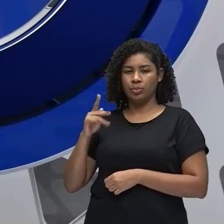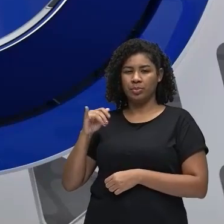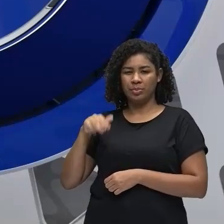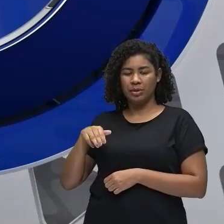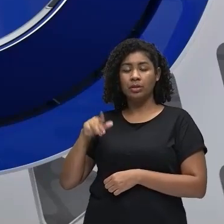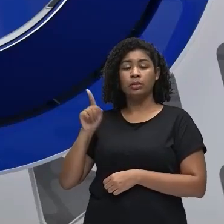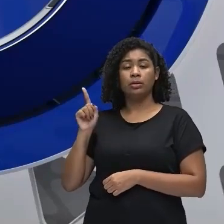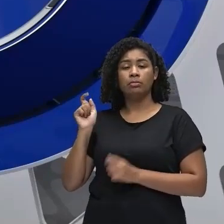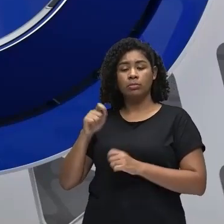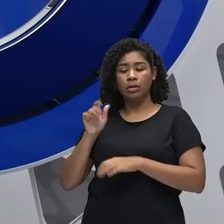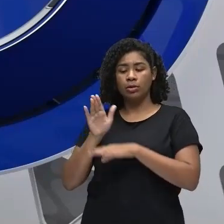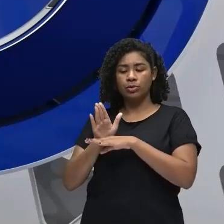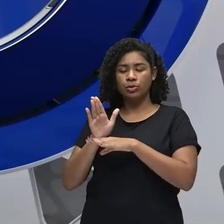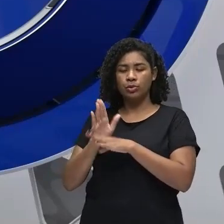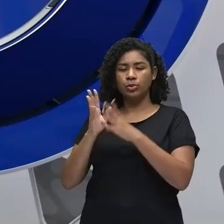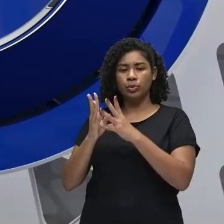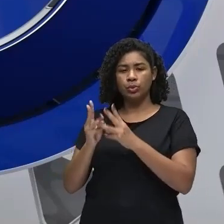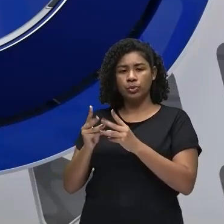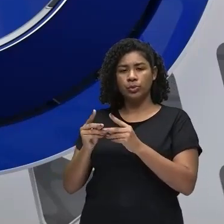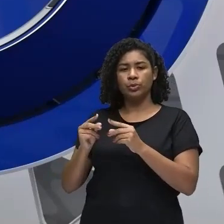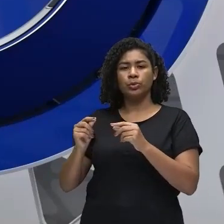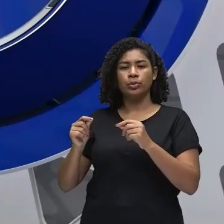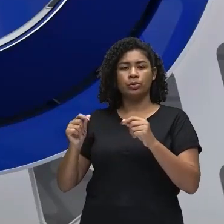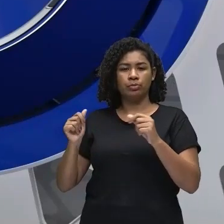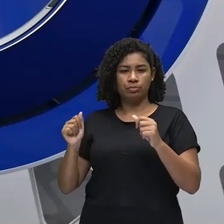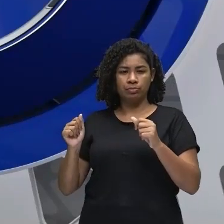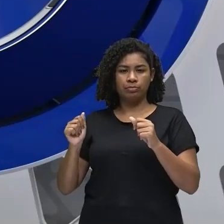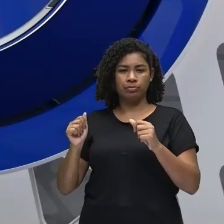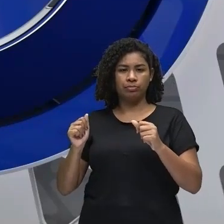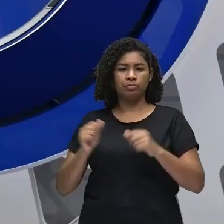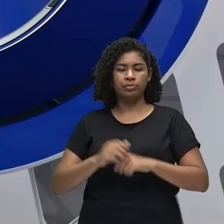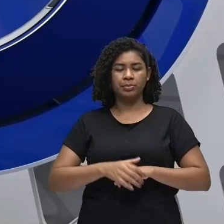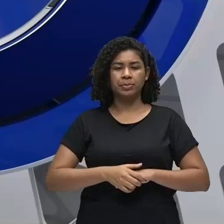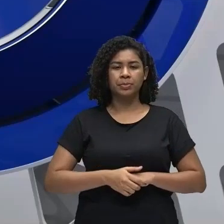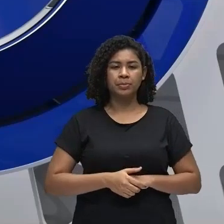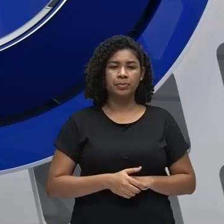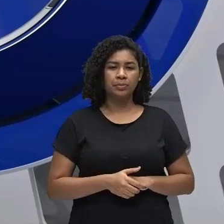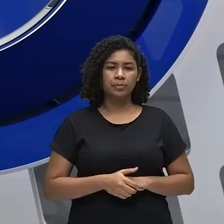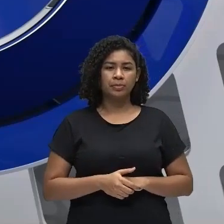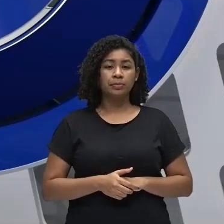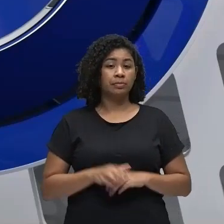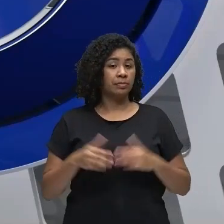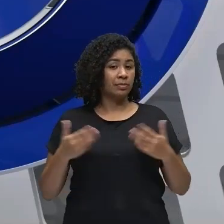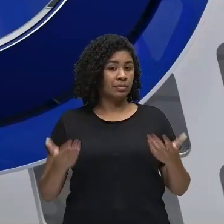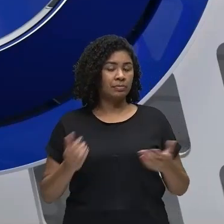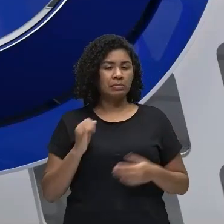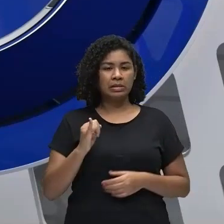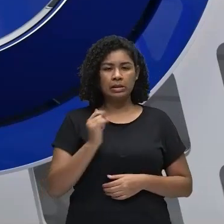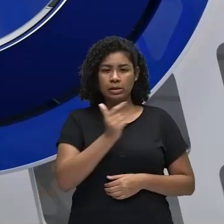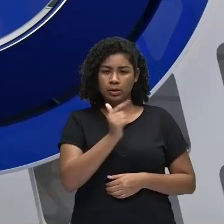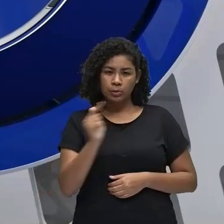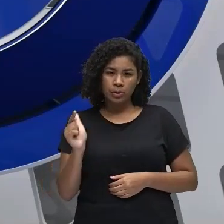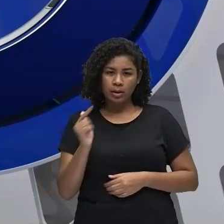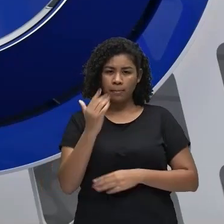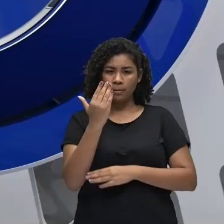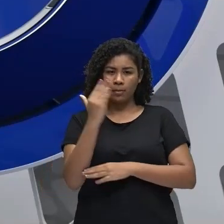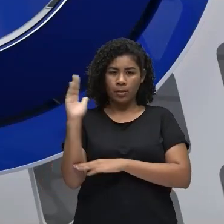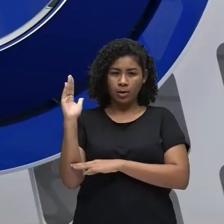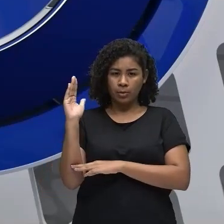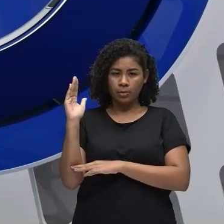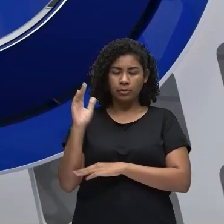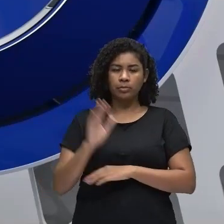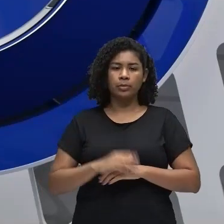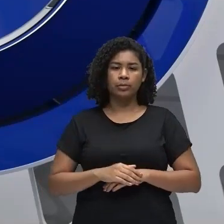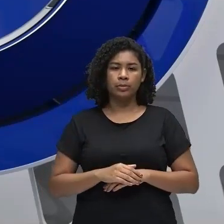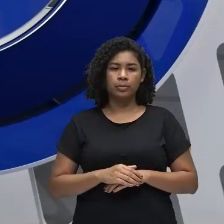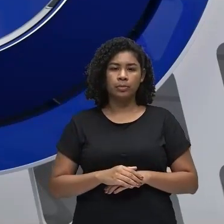ajuda que ele possa fazer a digestão da madeira. Então, se não tiver a madeira, se não